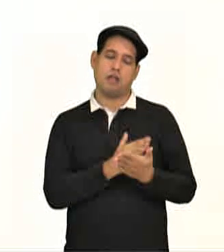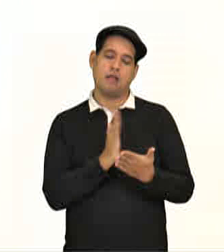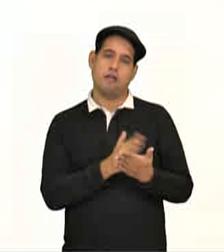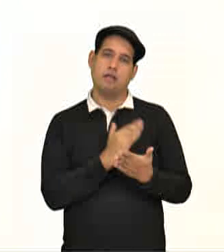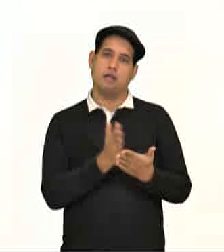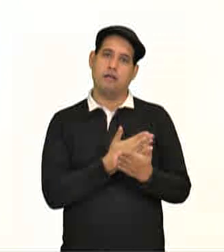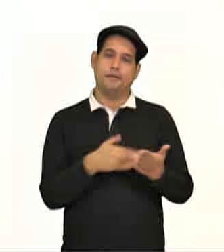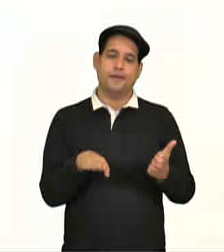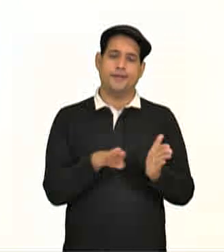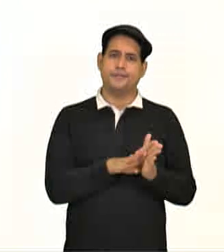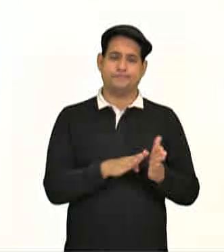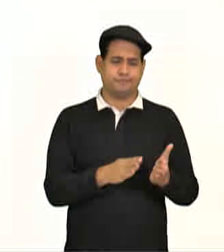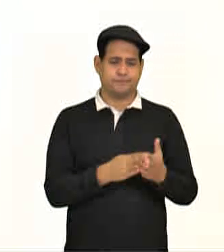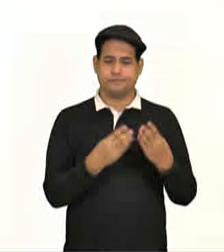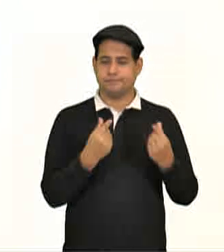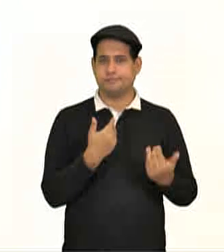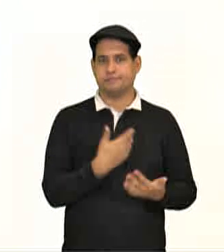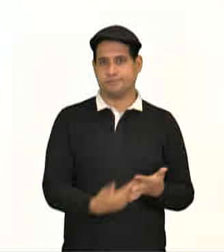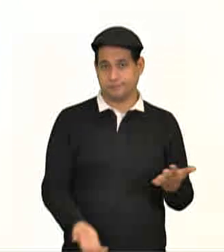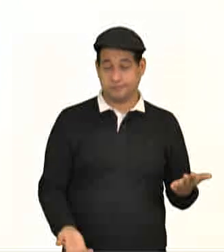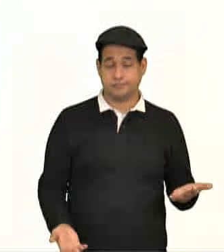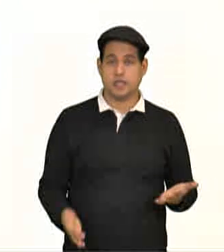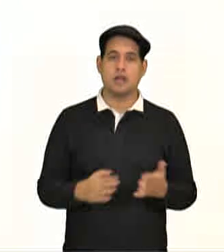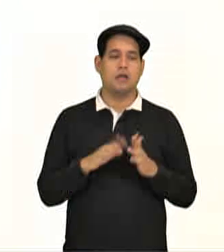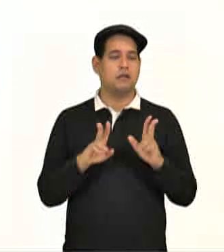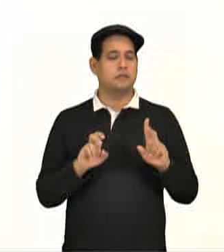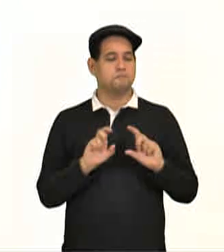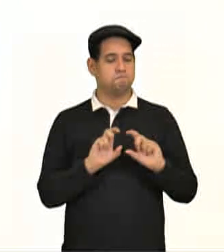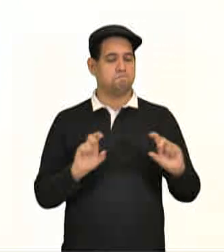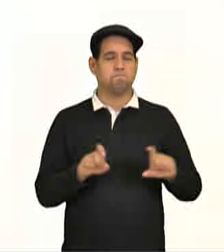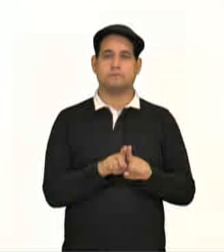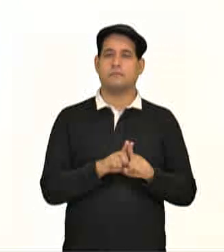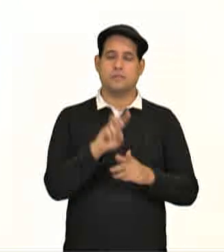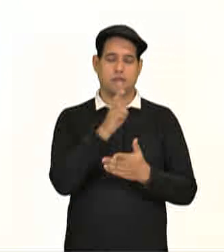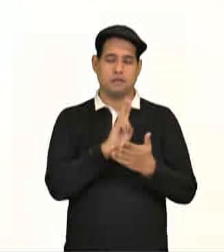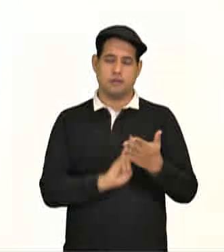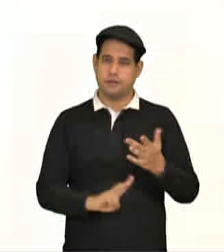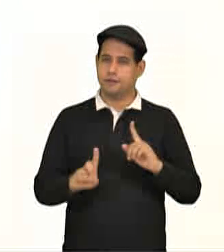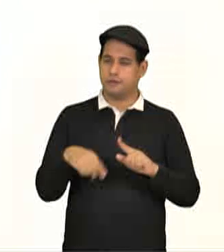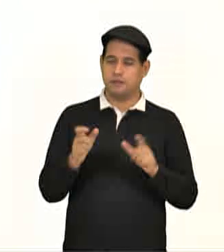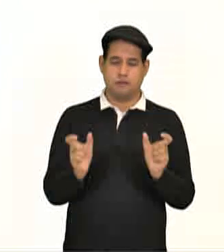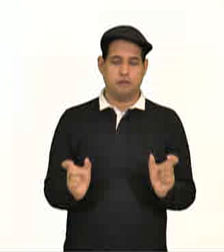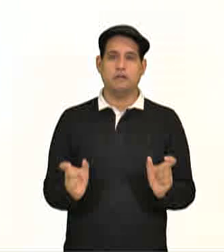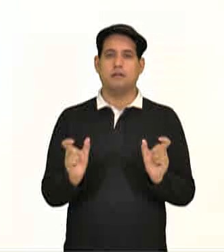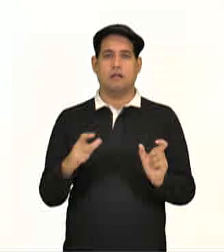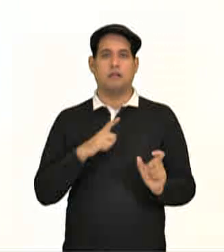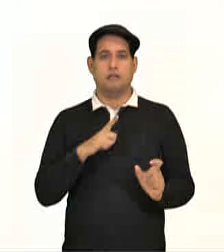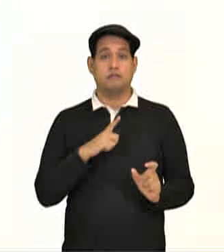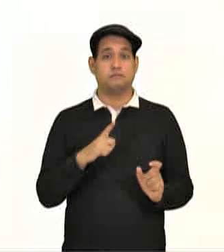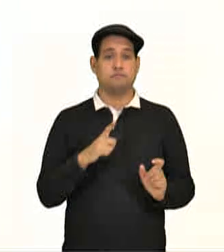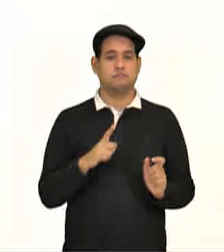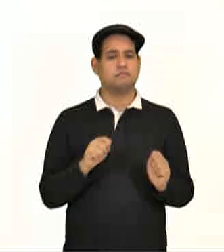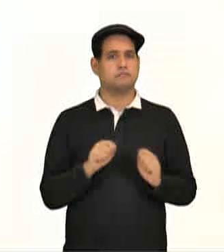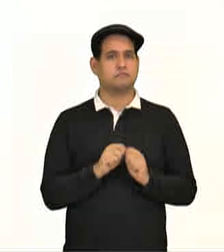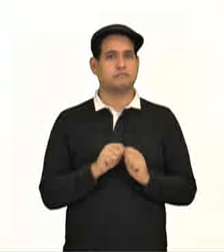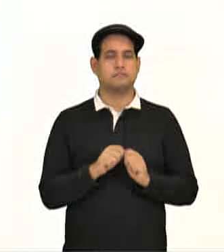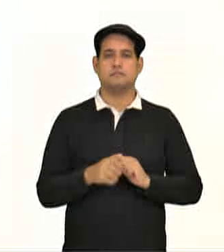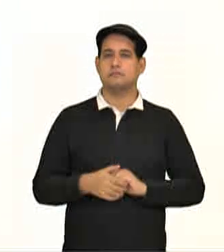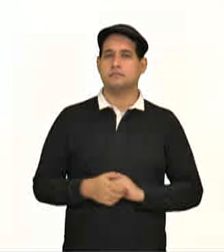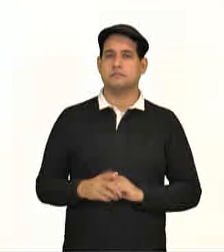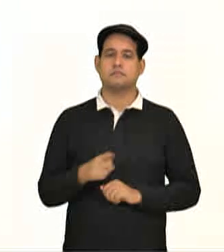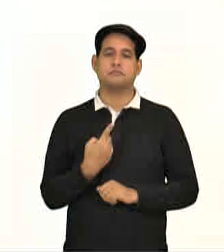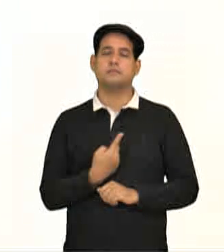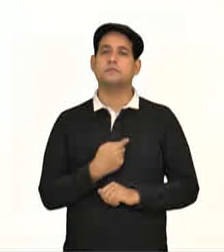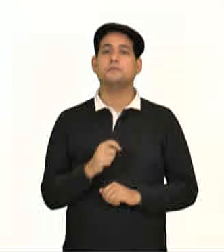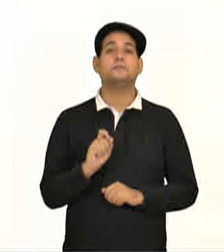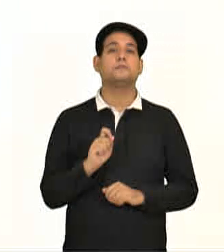vir a calhar, né? Então, diante desse fragmento e da leitura dos outros fragmentos que nós também realizamos, a gente